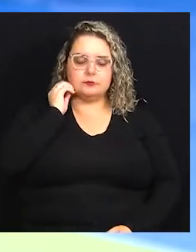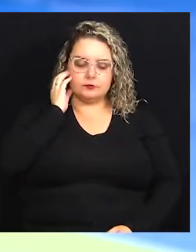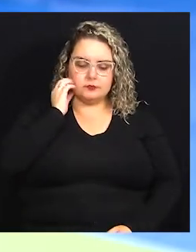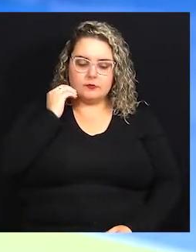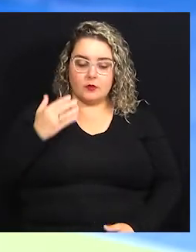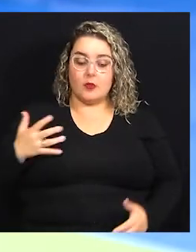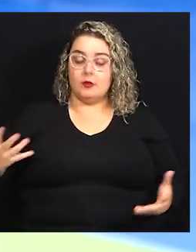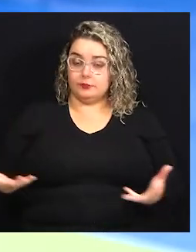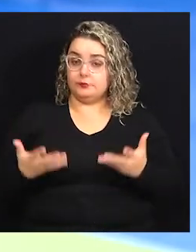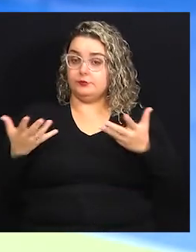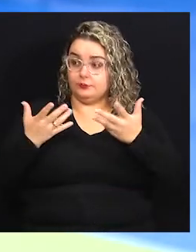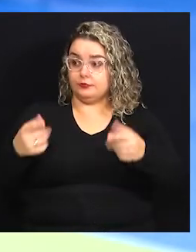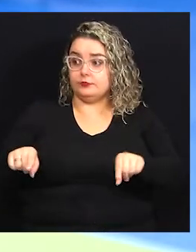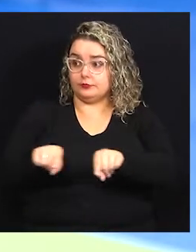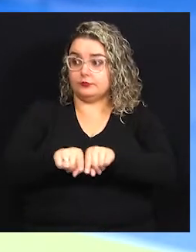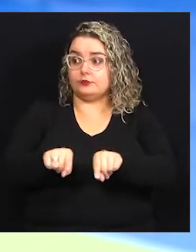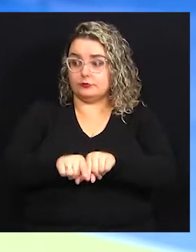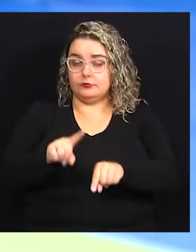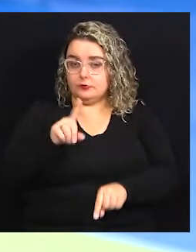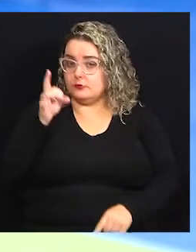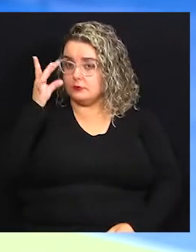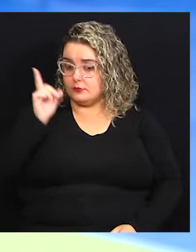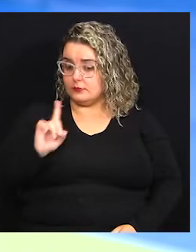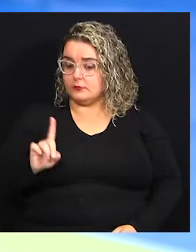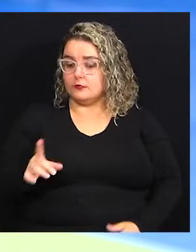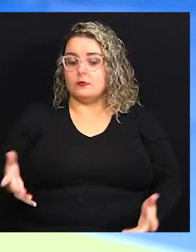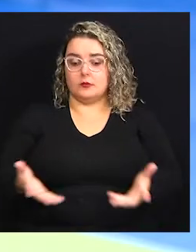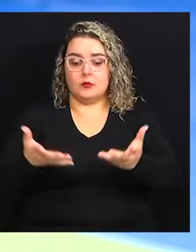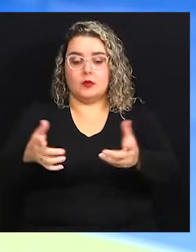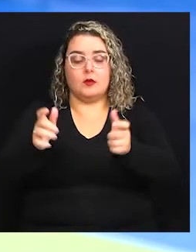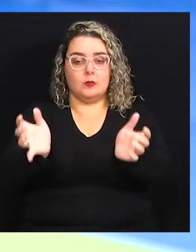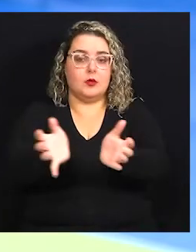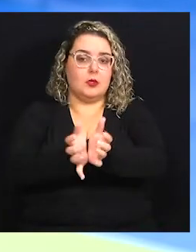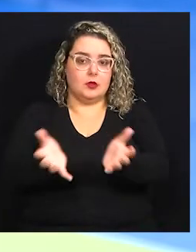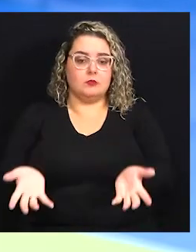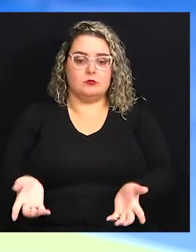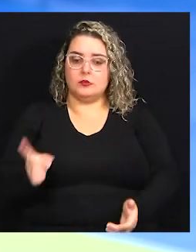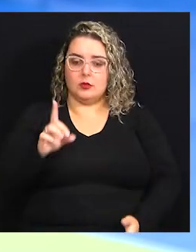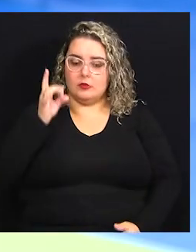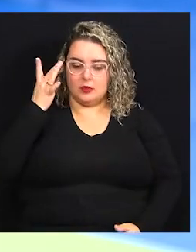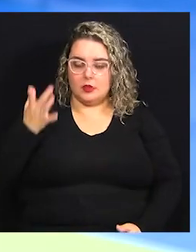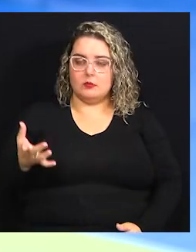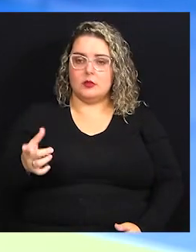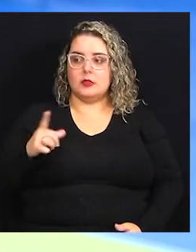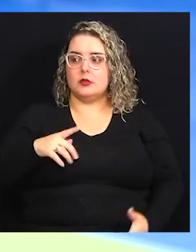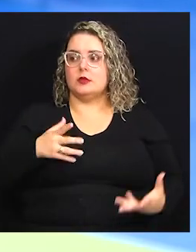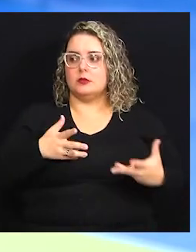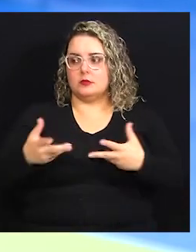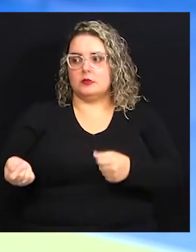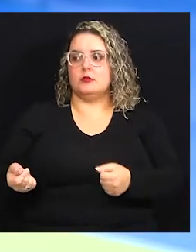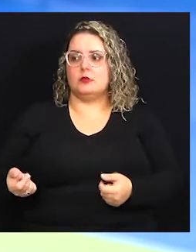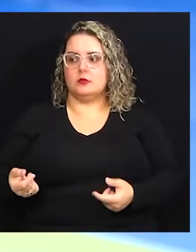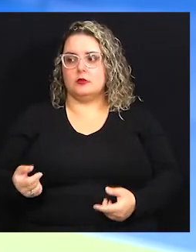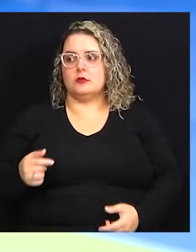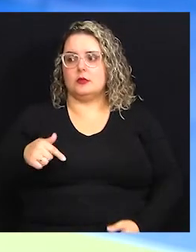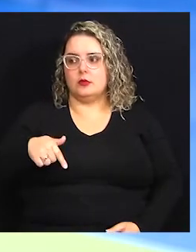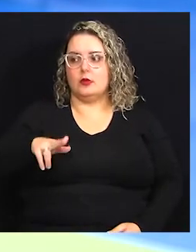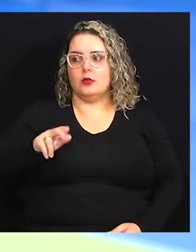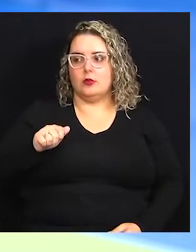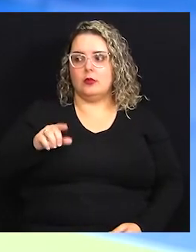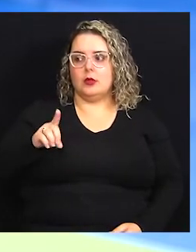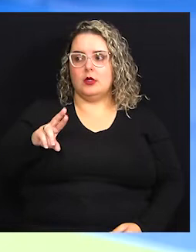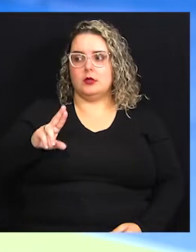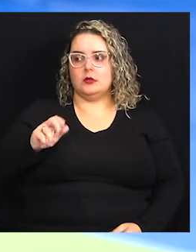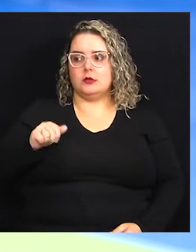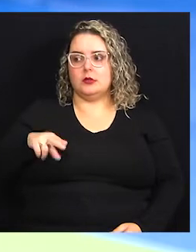e se estimular também. Sim. Porque não é fácil. Mas a gente teve alguns convites para participar de alguns